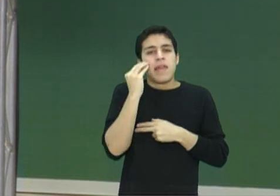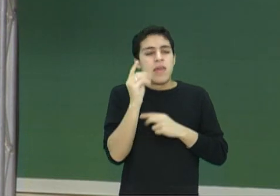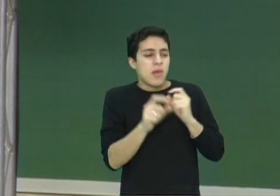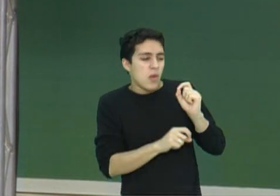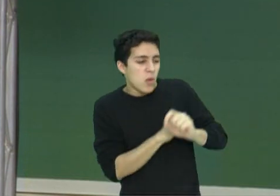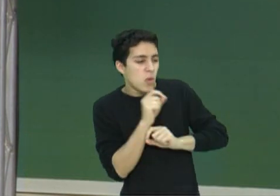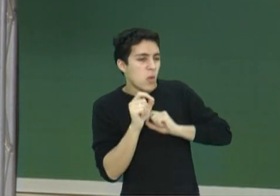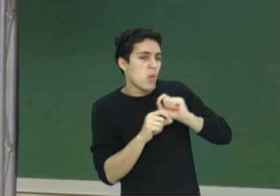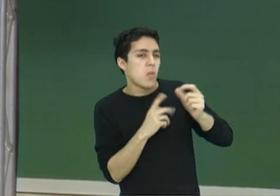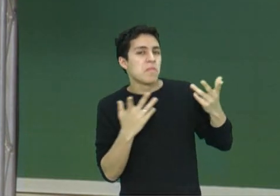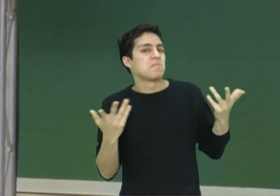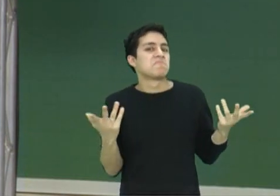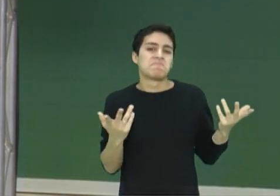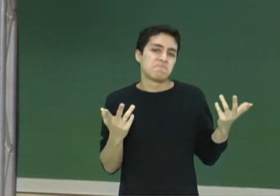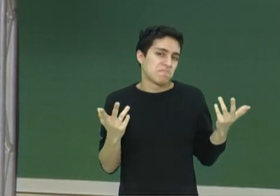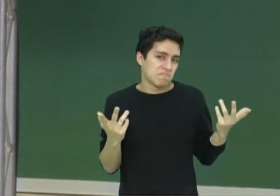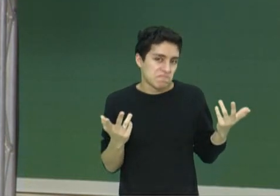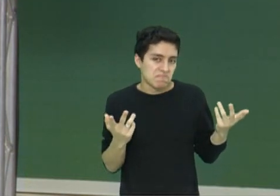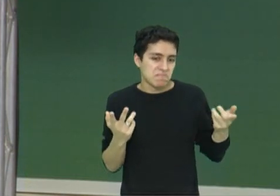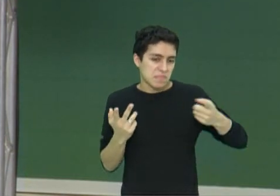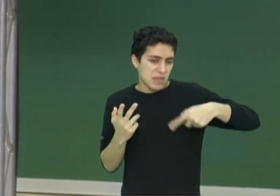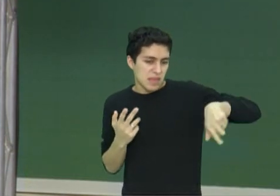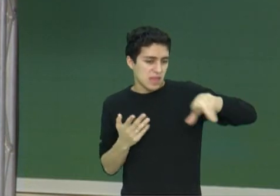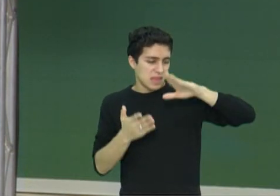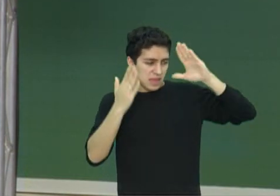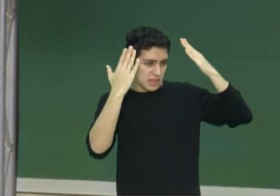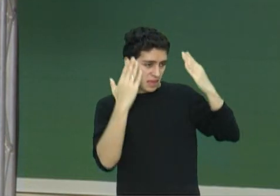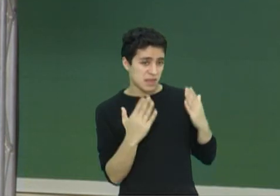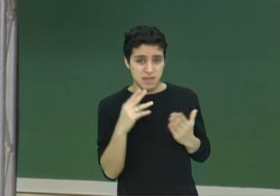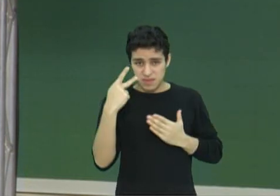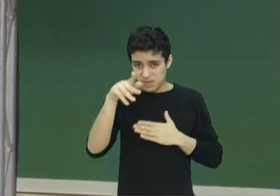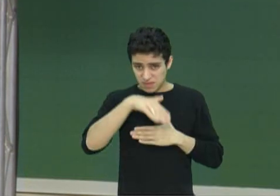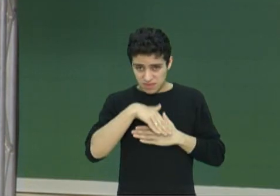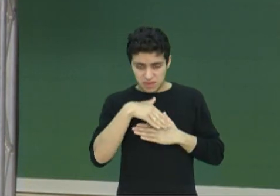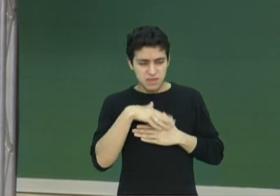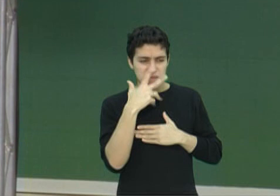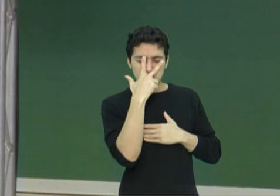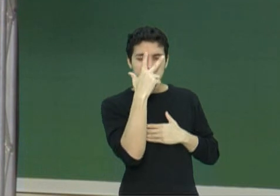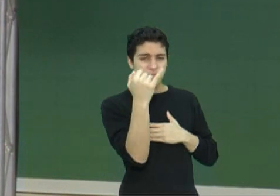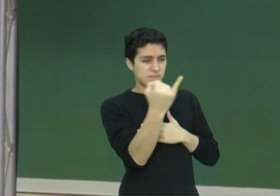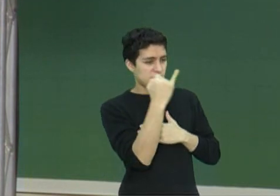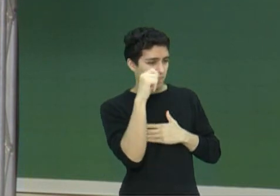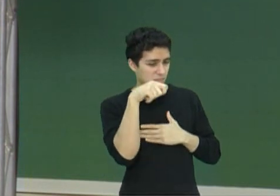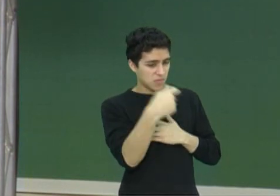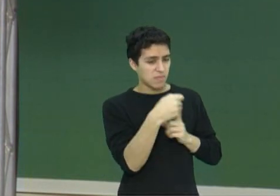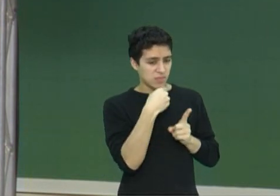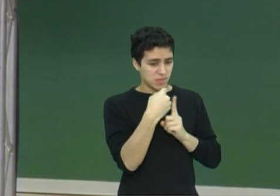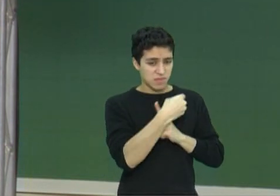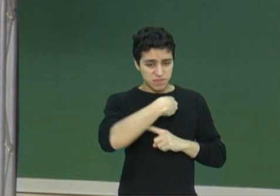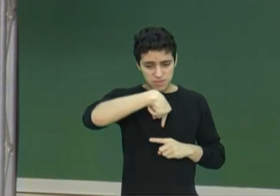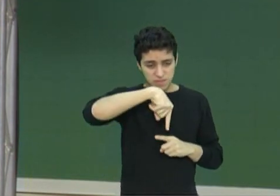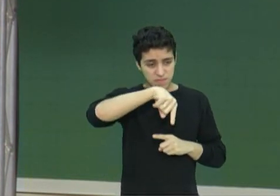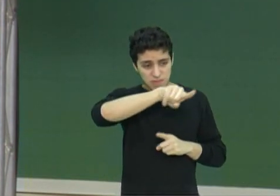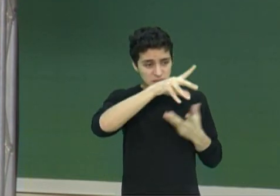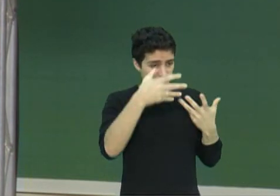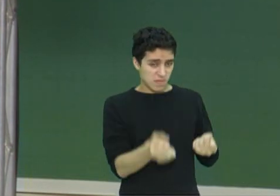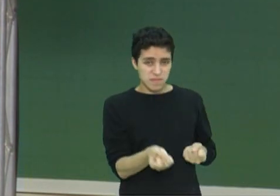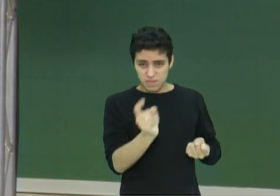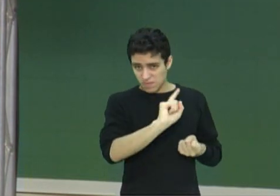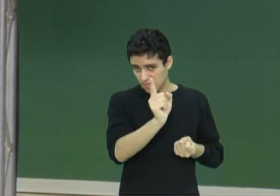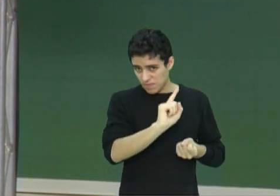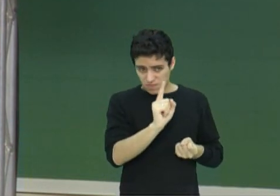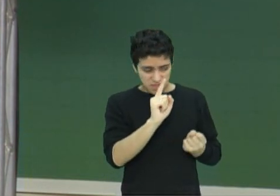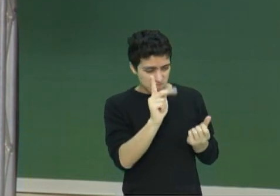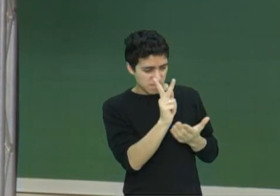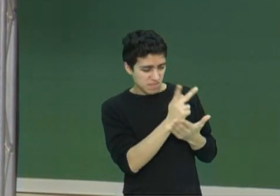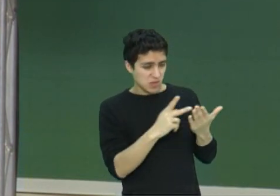com que essa análise dele tivesse uma importância com relação à sociedade para que não aceitasse esse tipo de